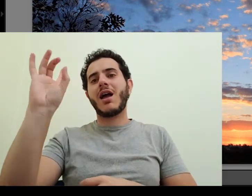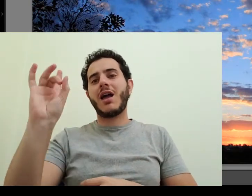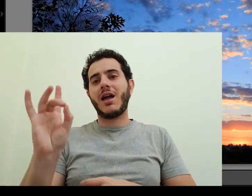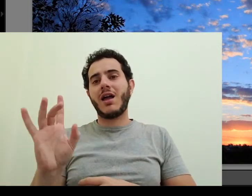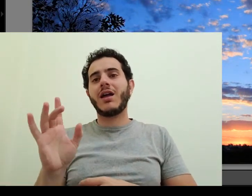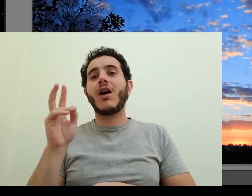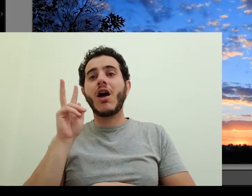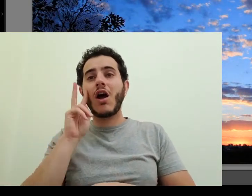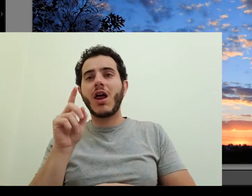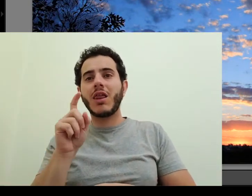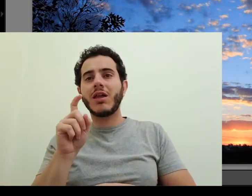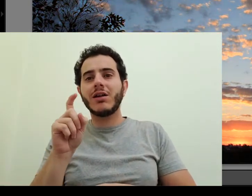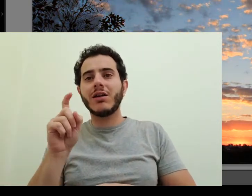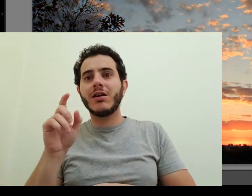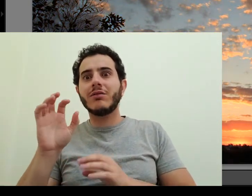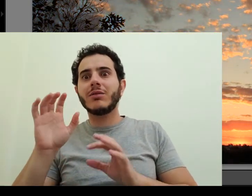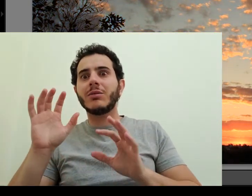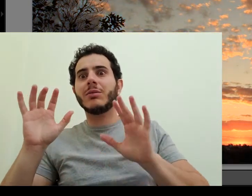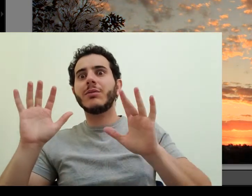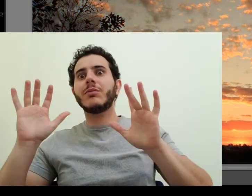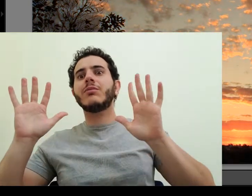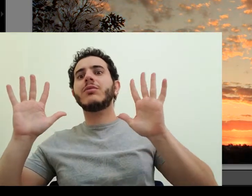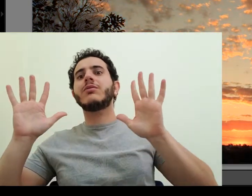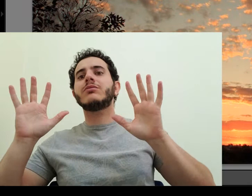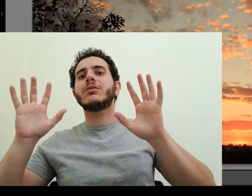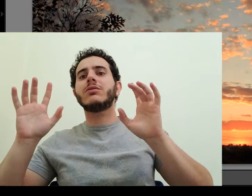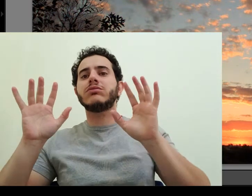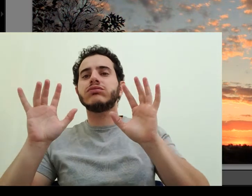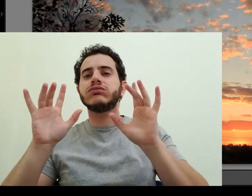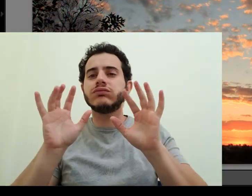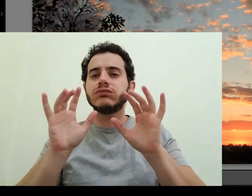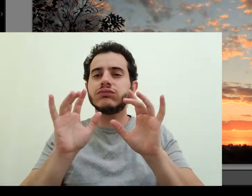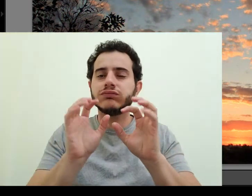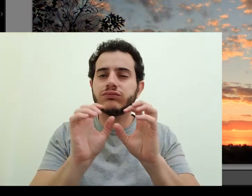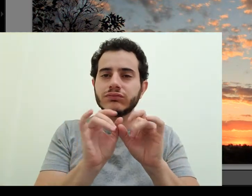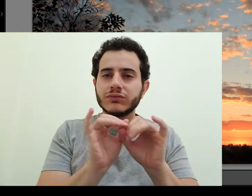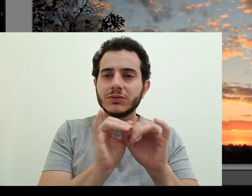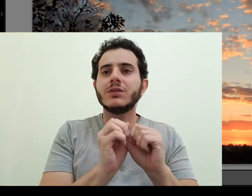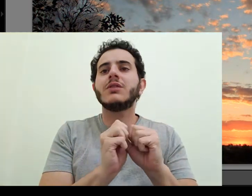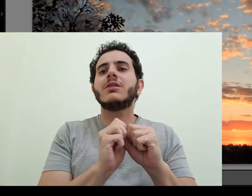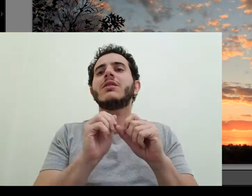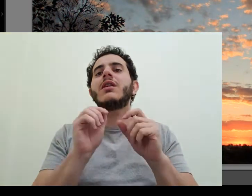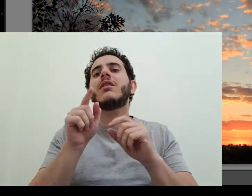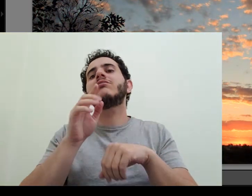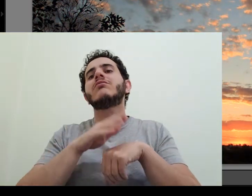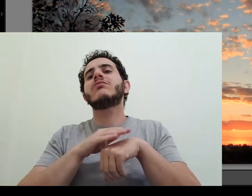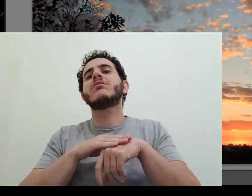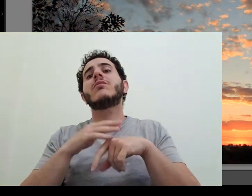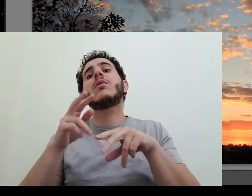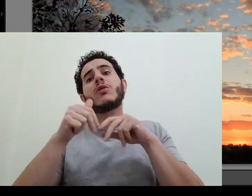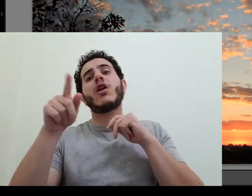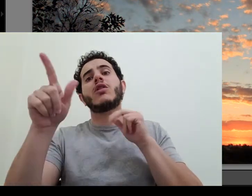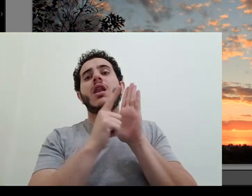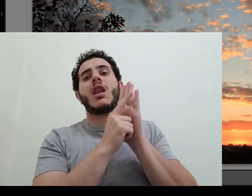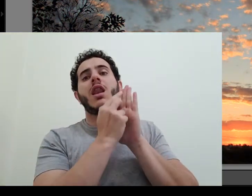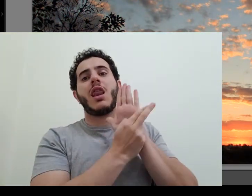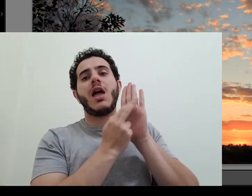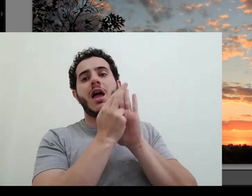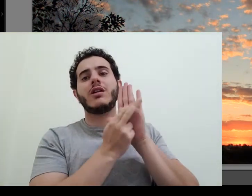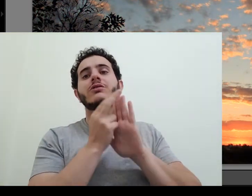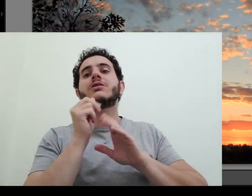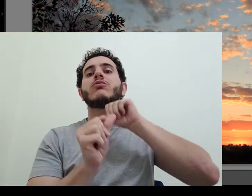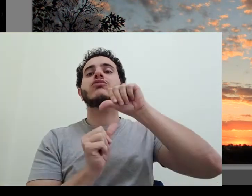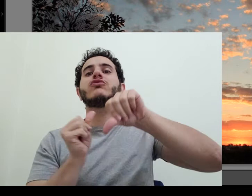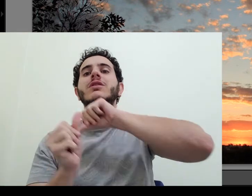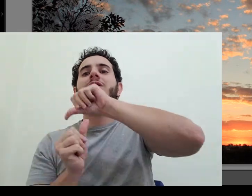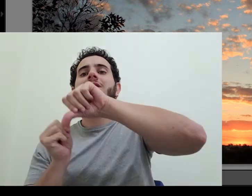sua imagem fique mais azulada, por mais que sua imagem fique mais amarelada, o que o Lightroom está fazendo? Ele está mudando a